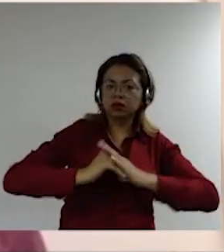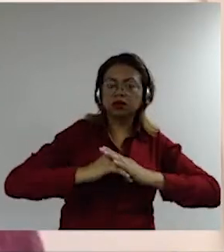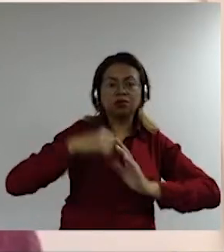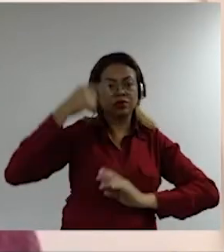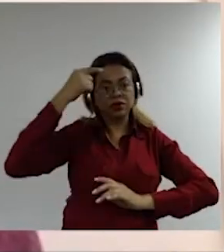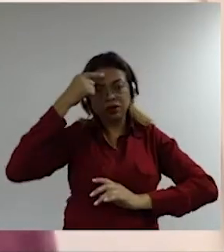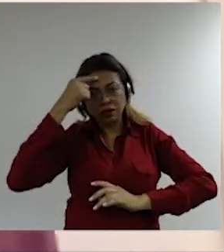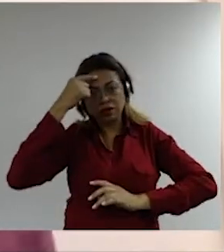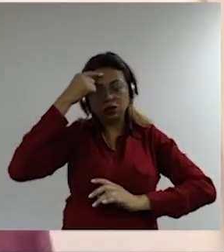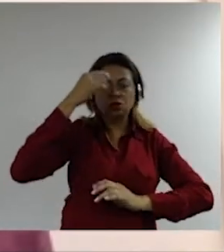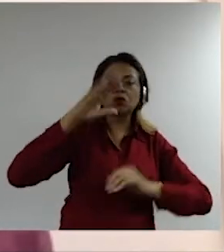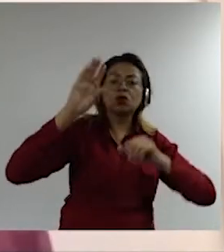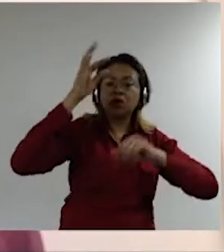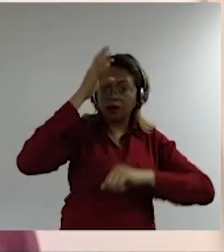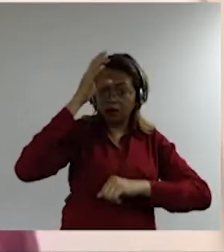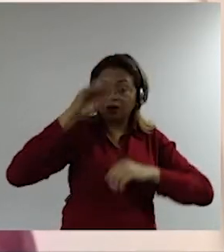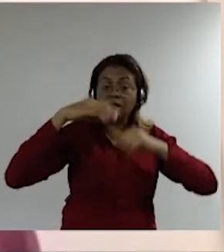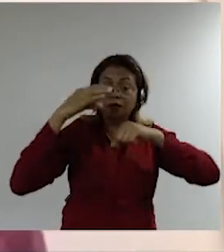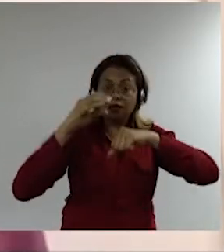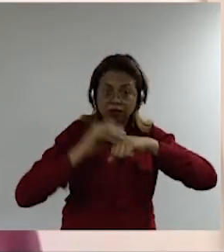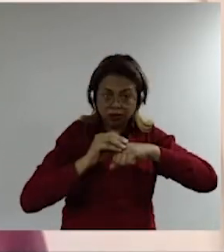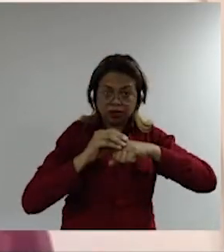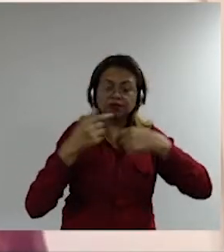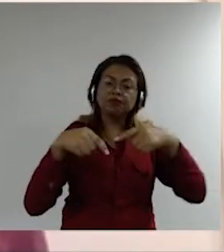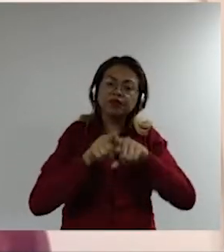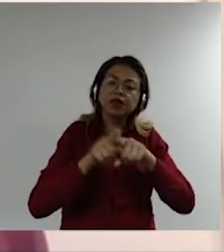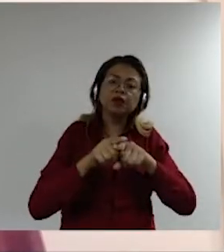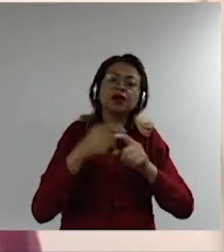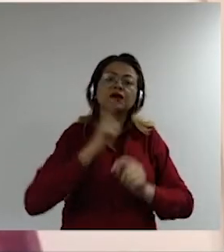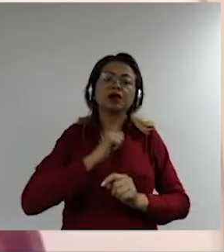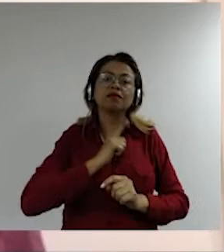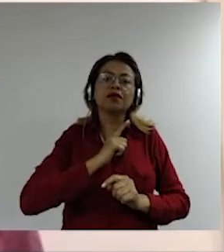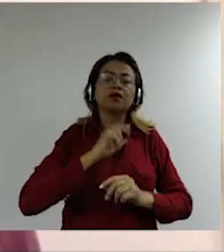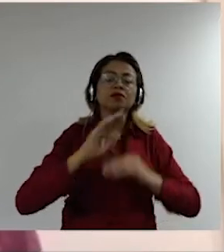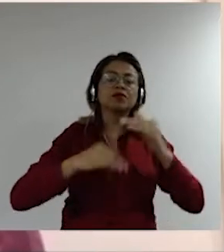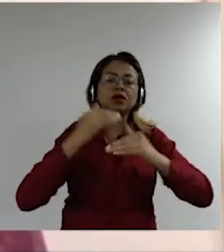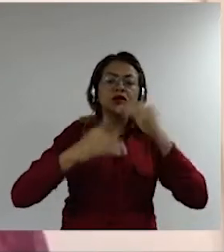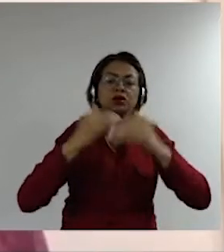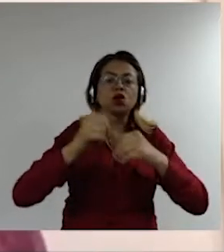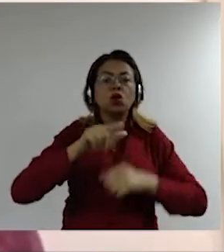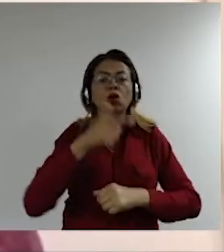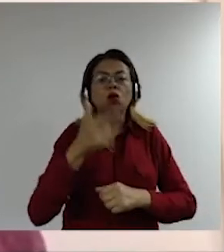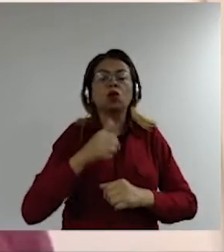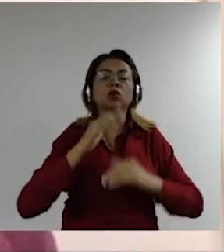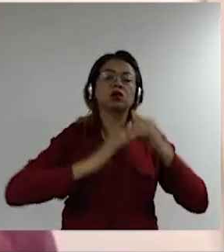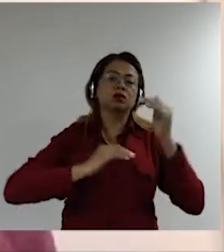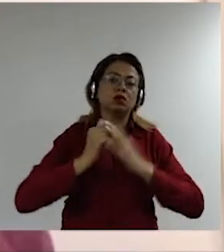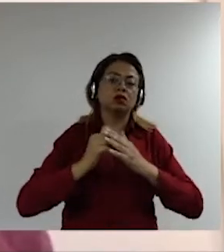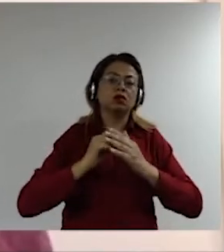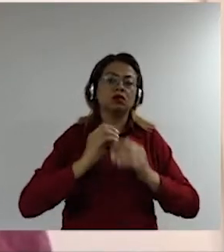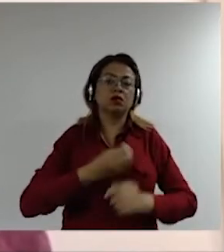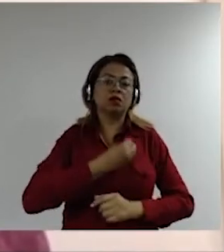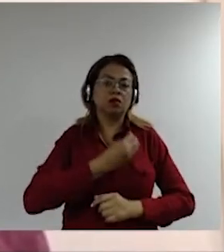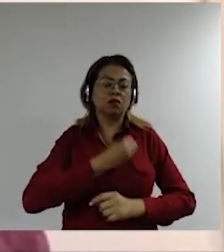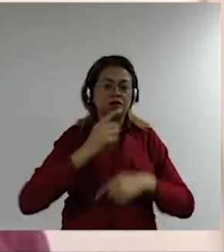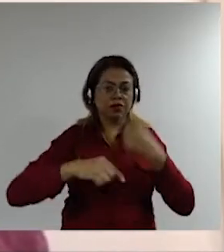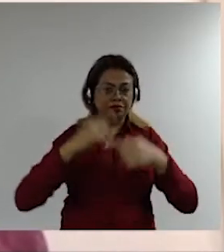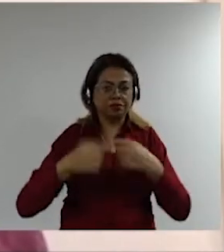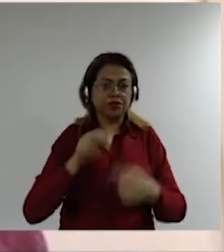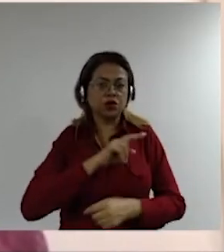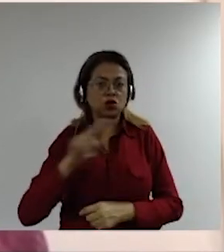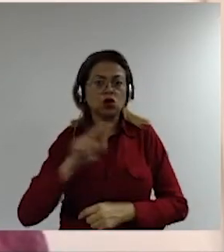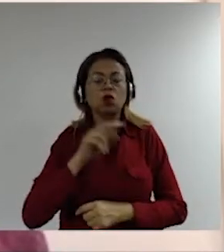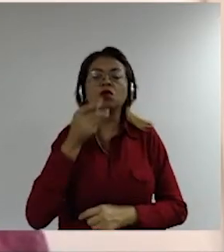cognitivas, e no que ela tem de vantagens para desenvolver outras habilidades fundamentais para a vida, que hoje se dá o nome